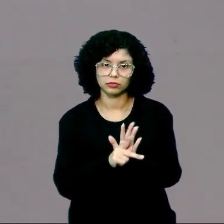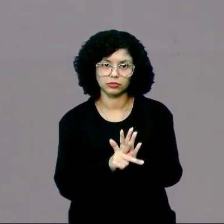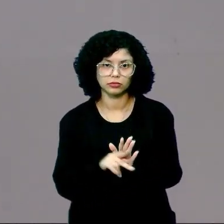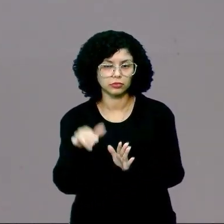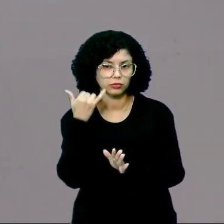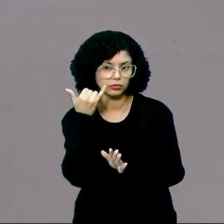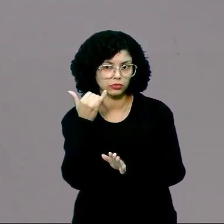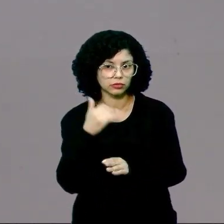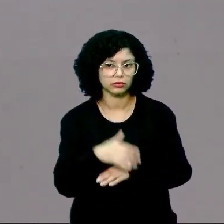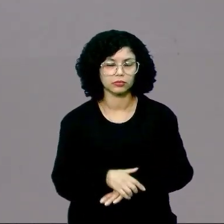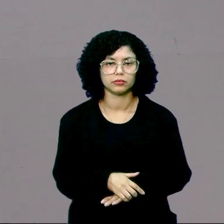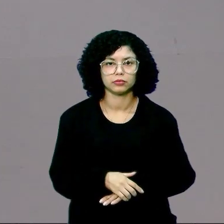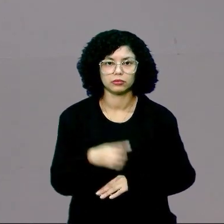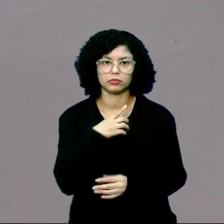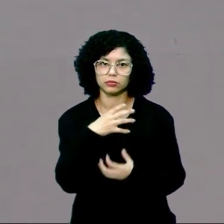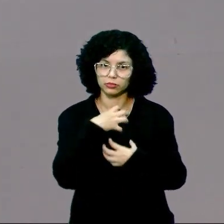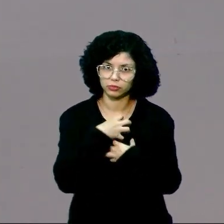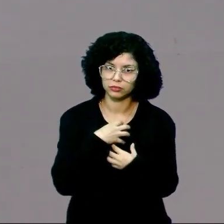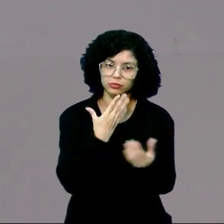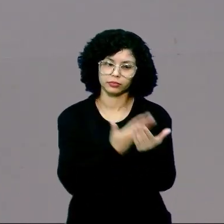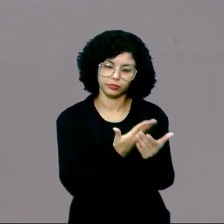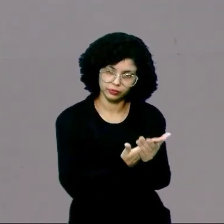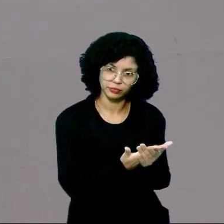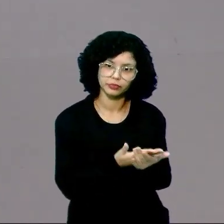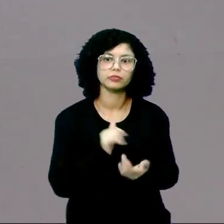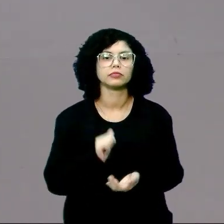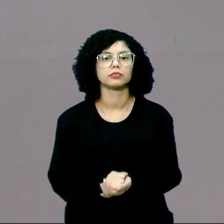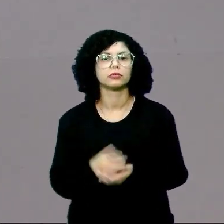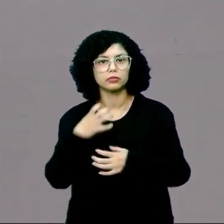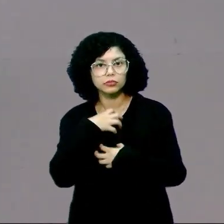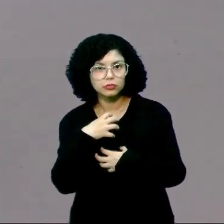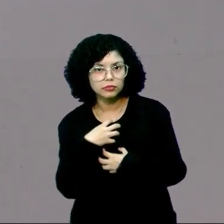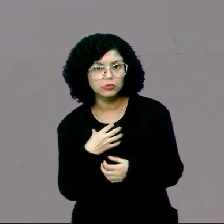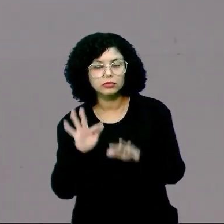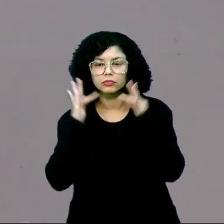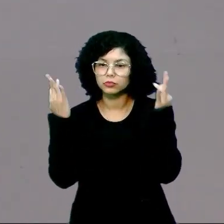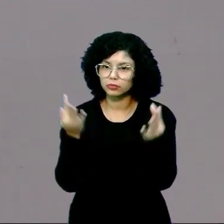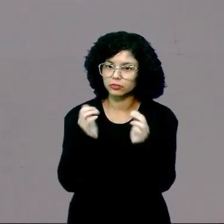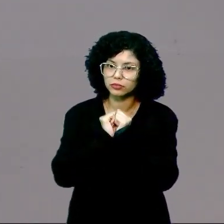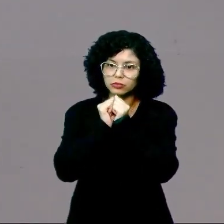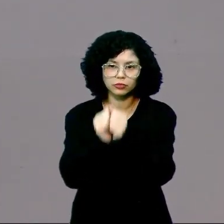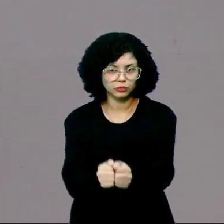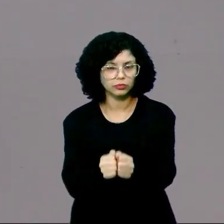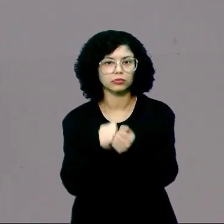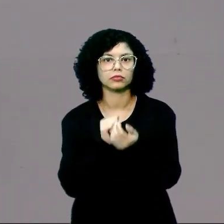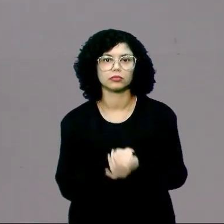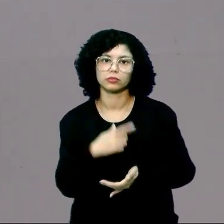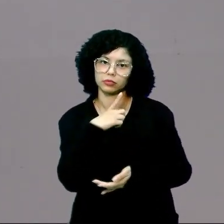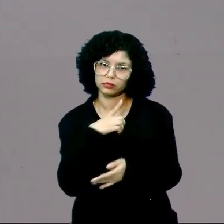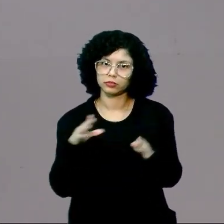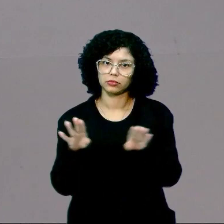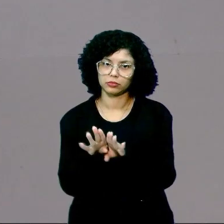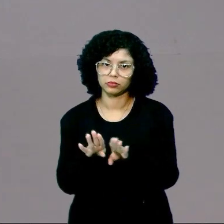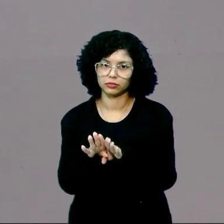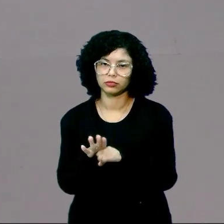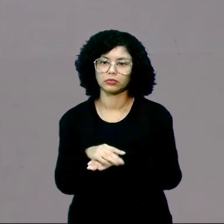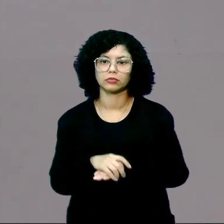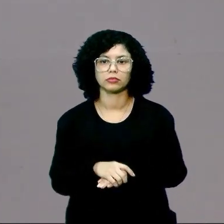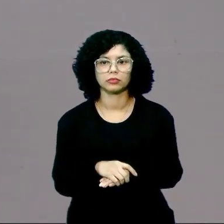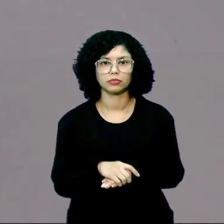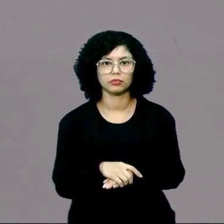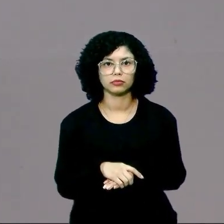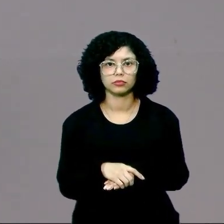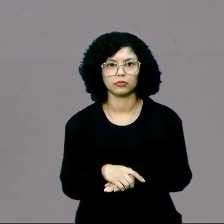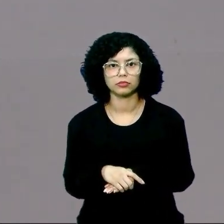seu telefone, né? Existe um momento para estudar, existe um momento para ficar com a família, tá? E existe um momento para você também,